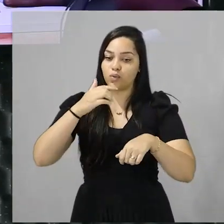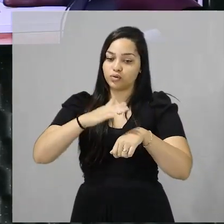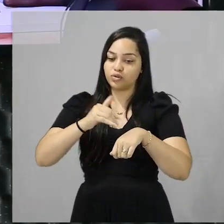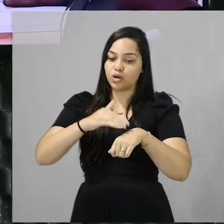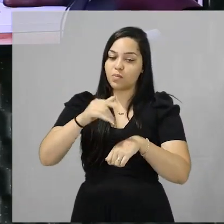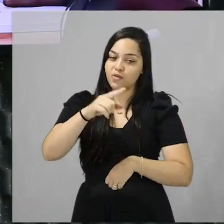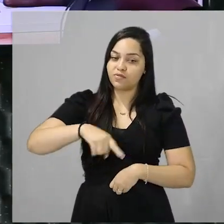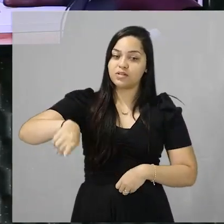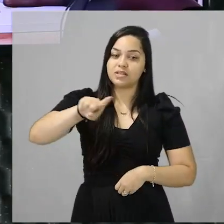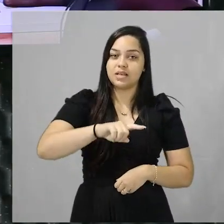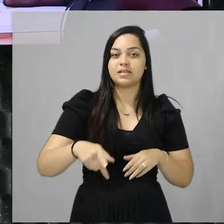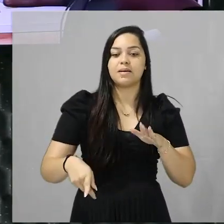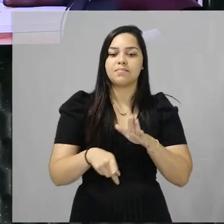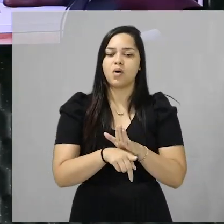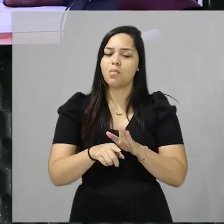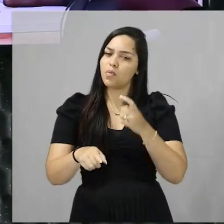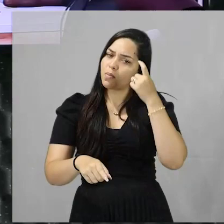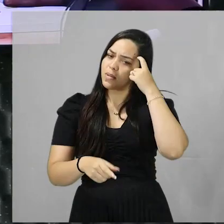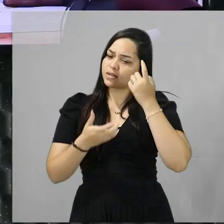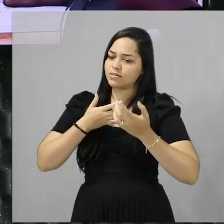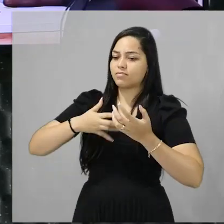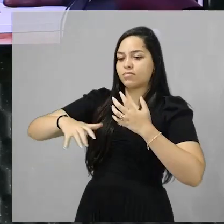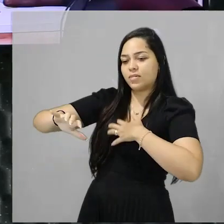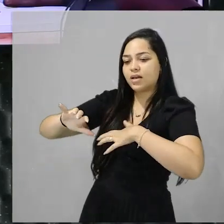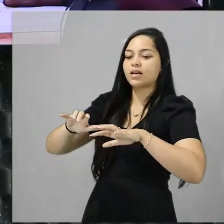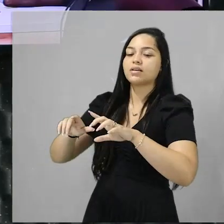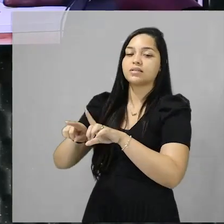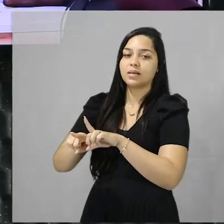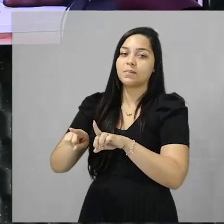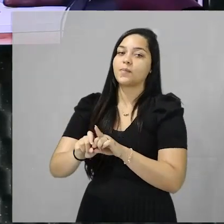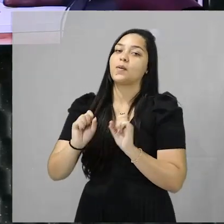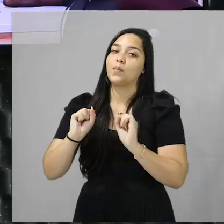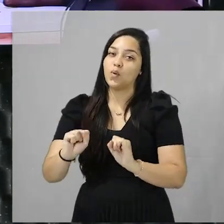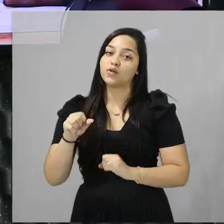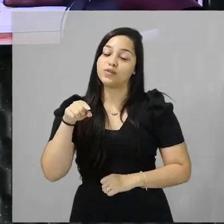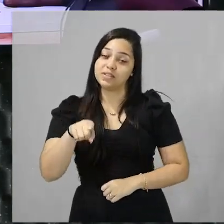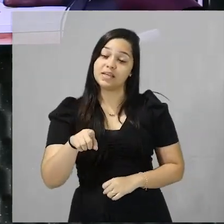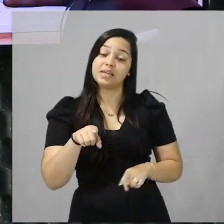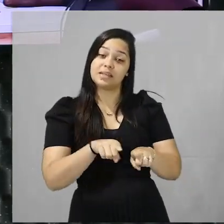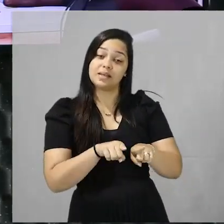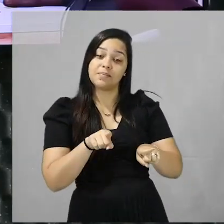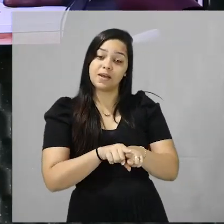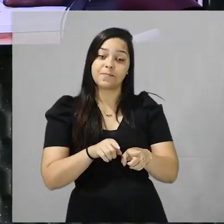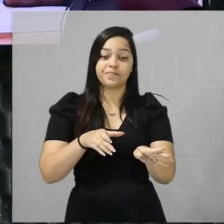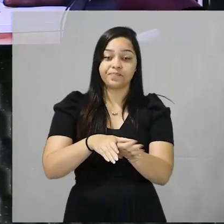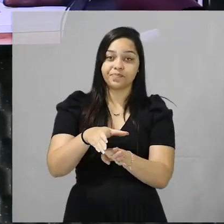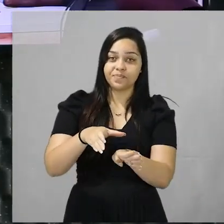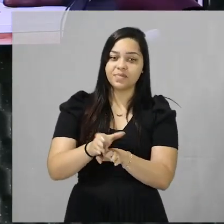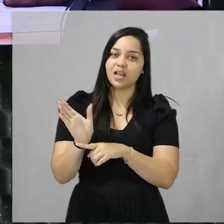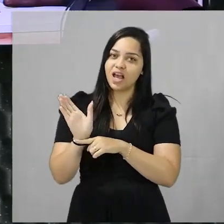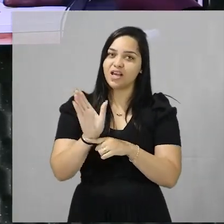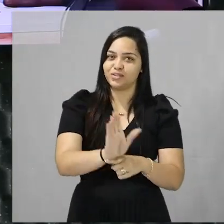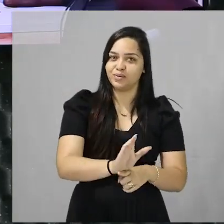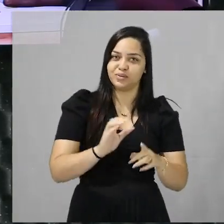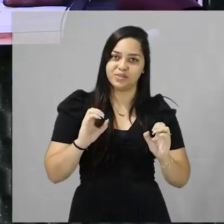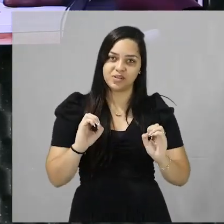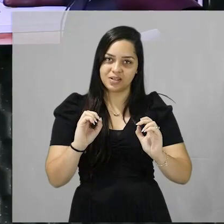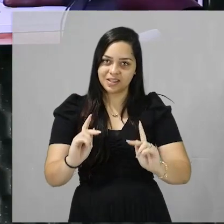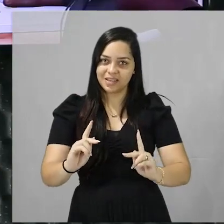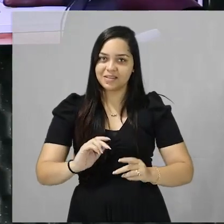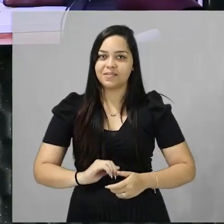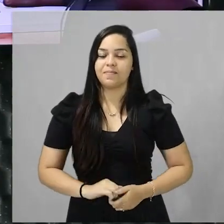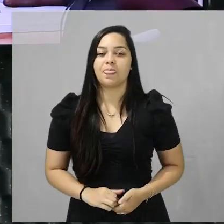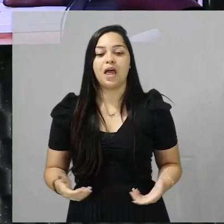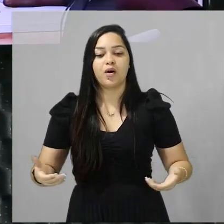à alteridade, pense no outro, parta do outro para você e recomende, ajude, tá?